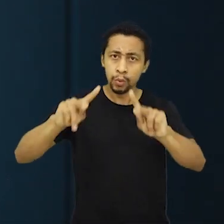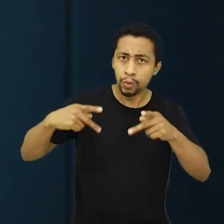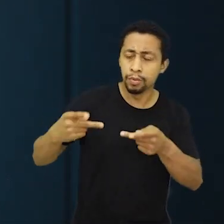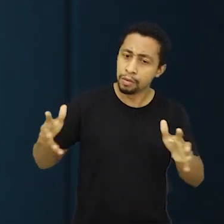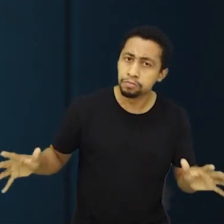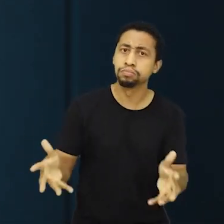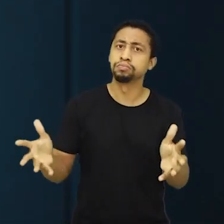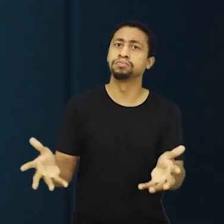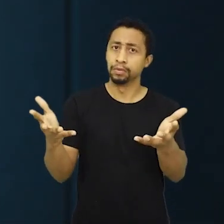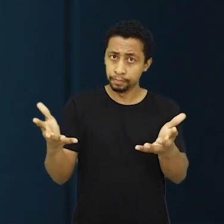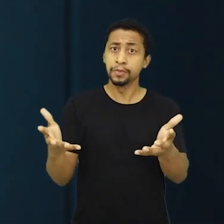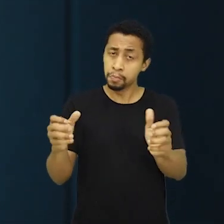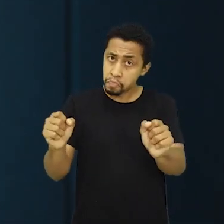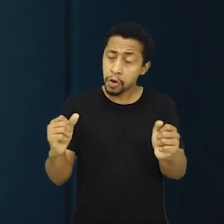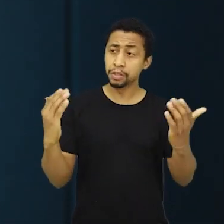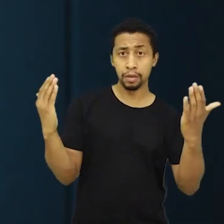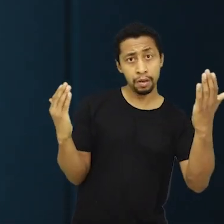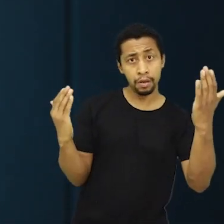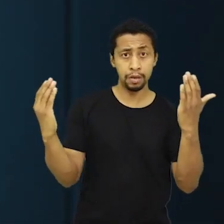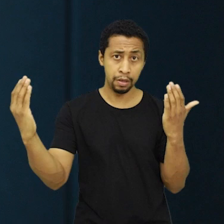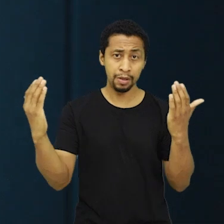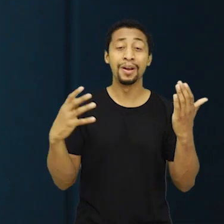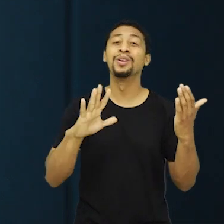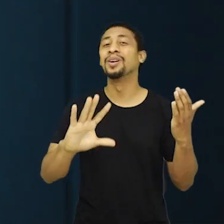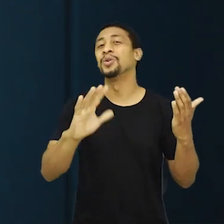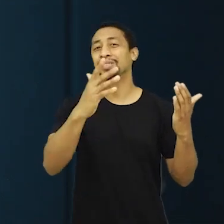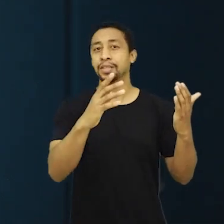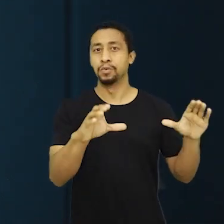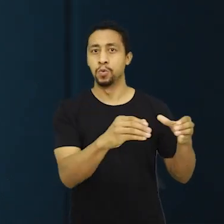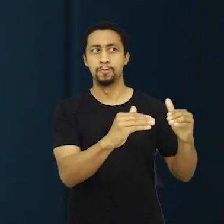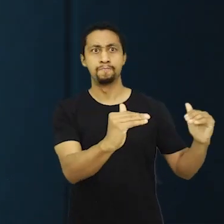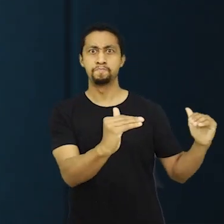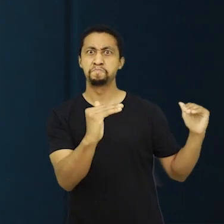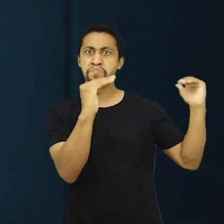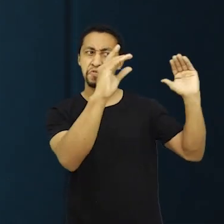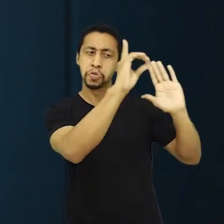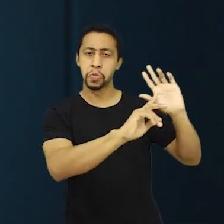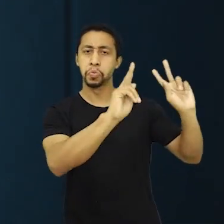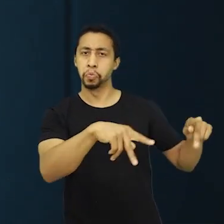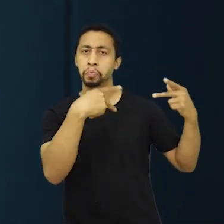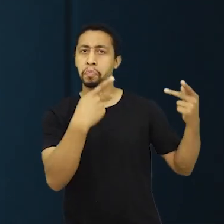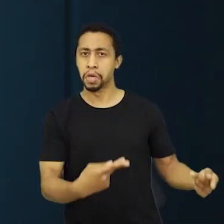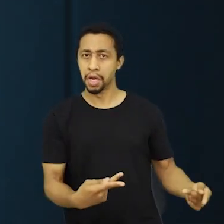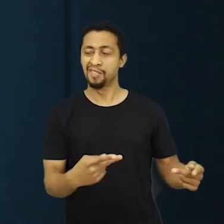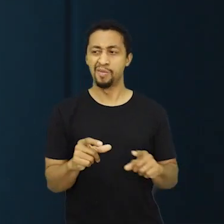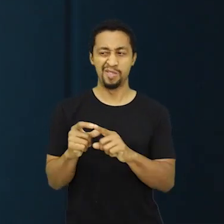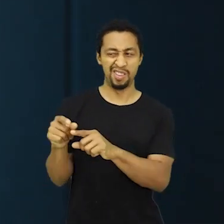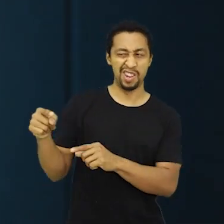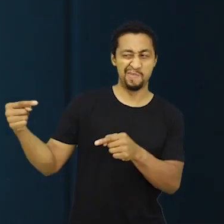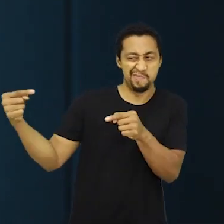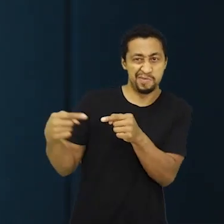grande parte, se contrapor a uma ideia elitizada dos direitos humanos, ou que está muito longe da